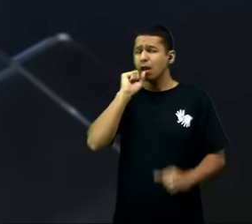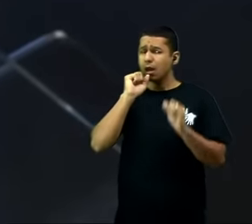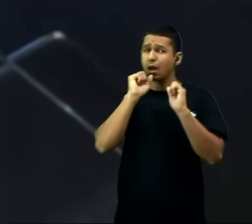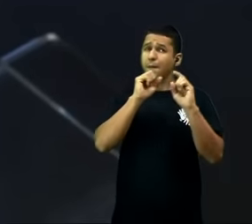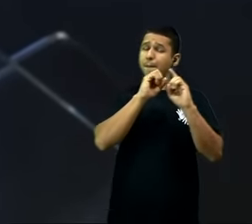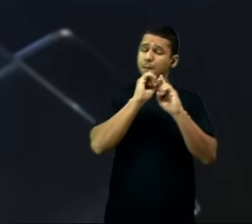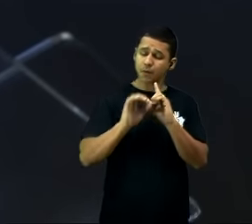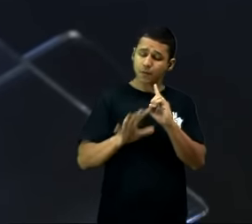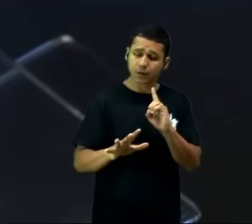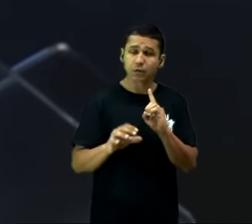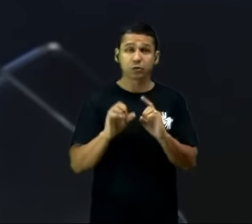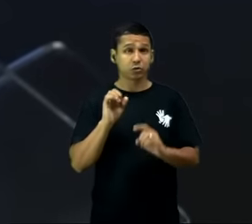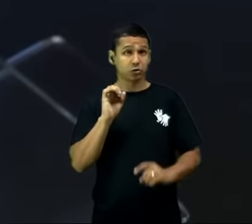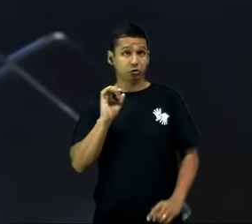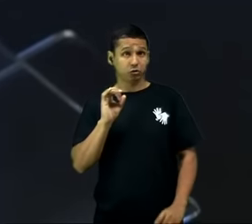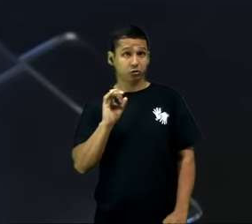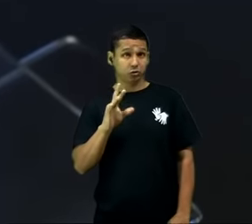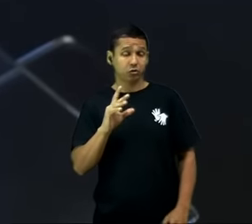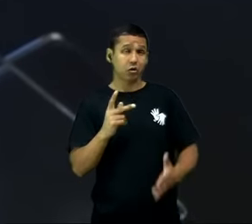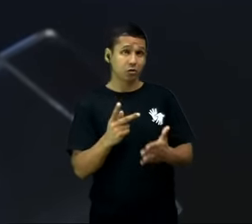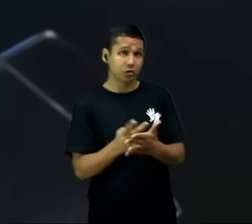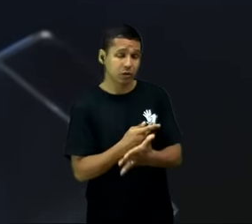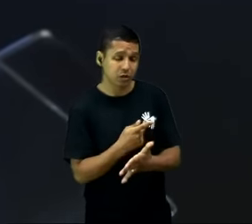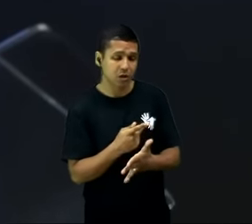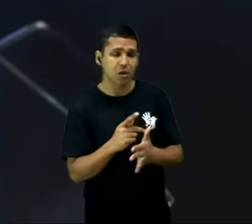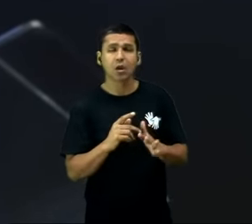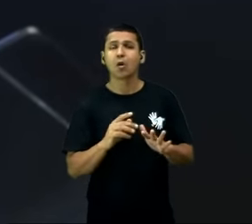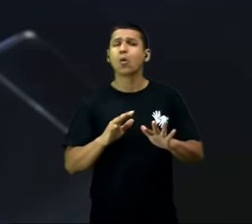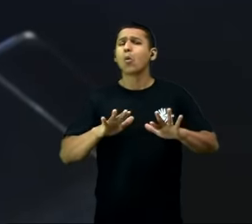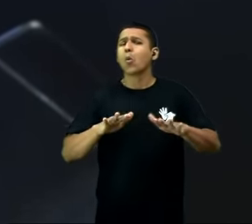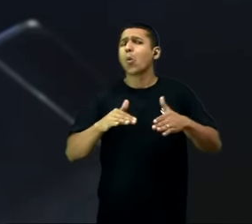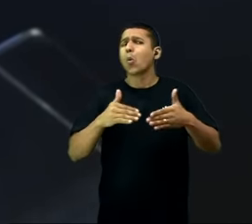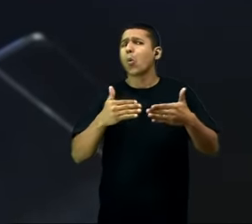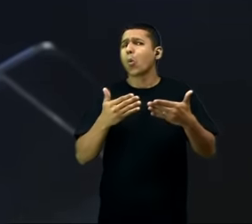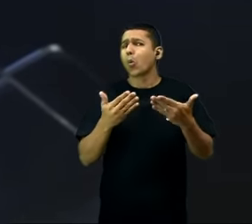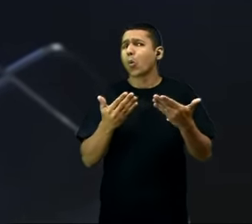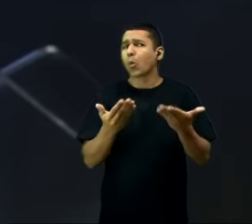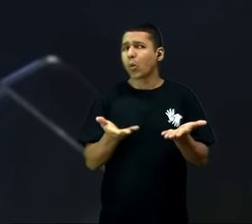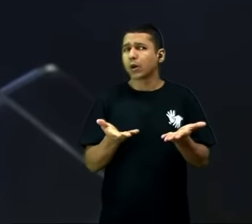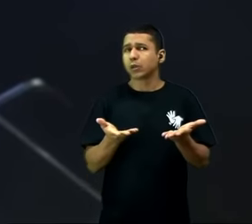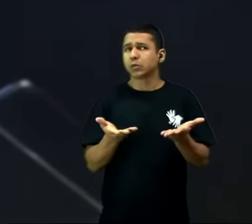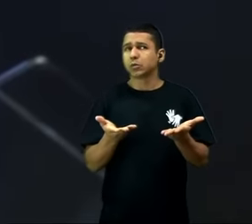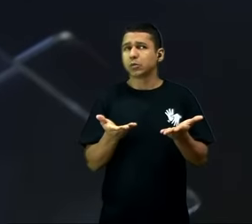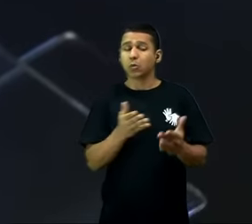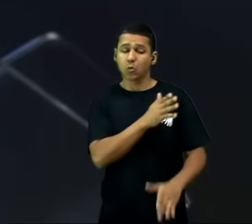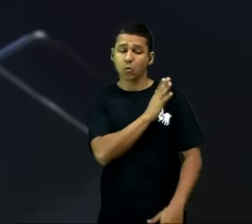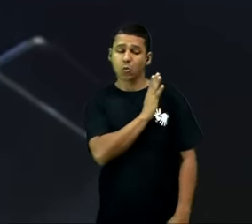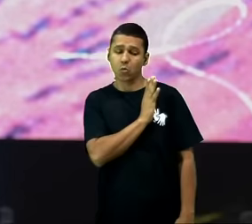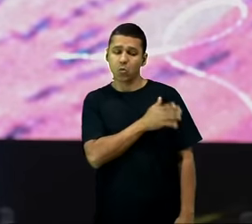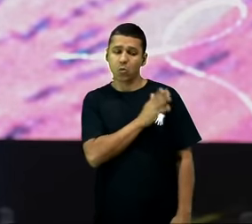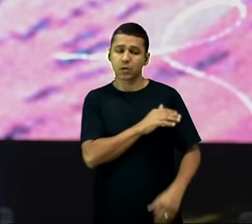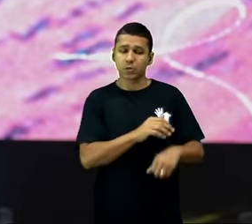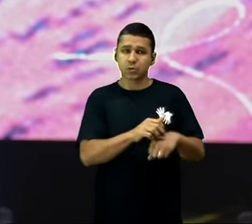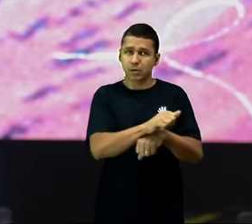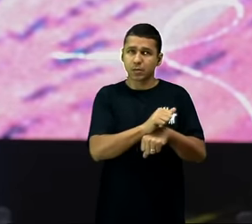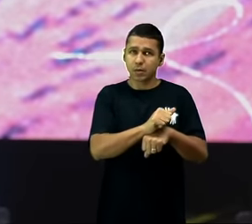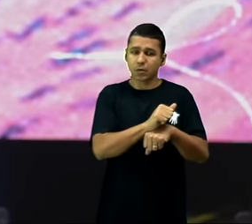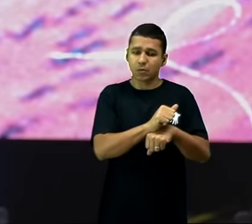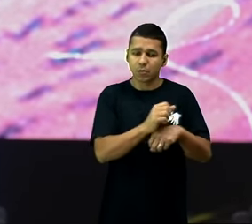acessível quando o coração de Abraão foi colocado no altar. Quem está